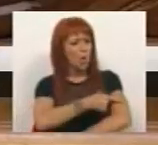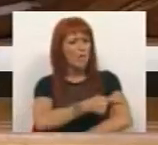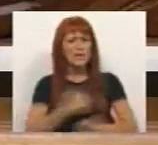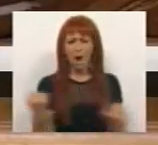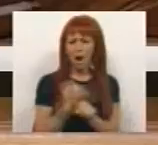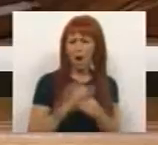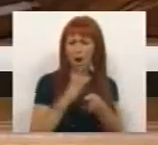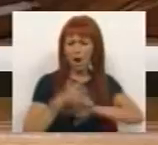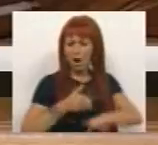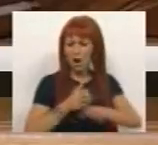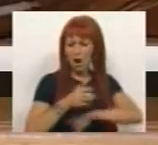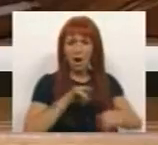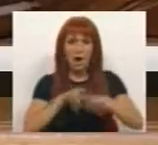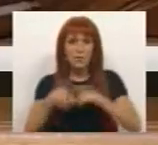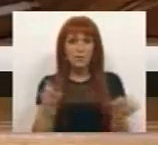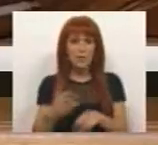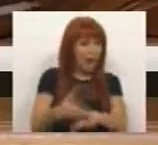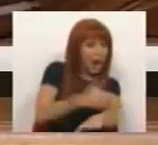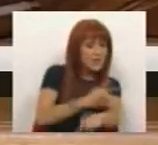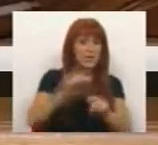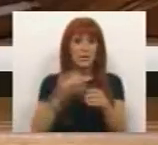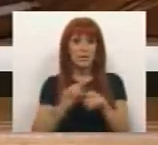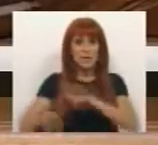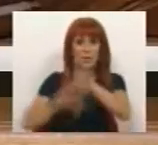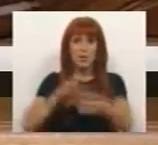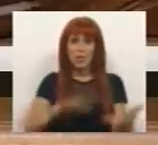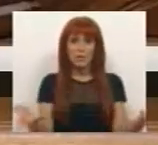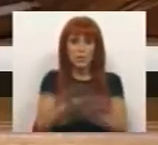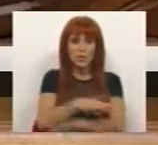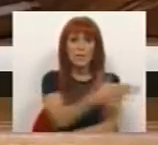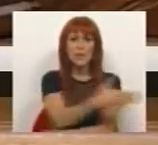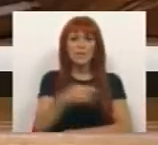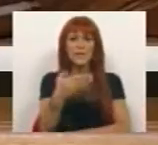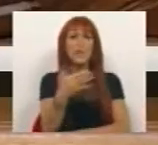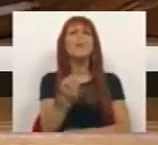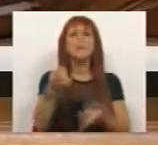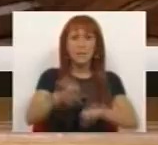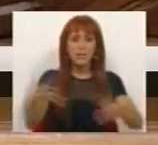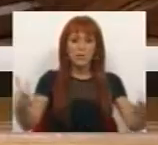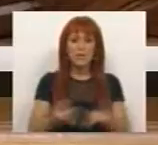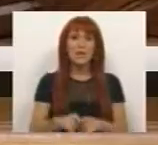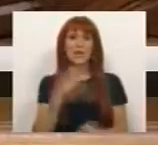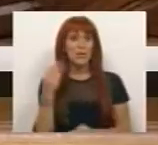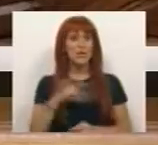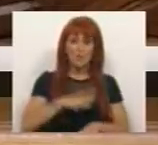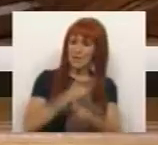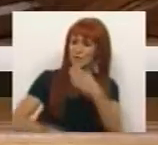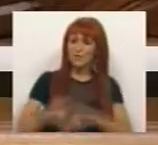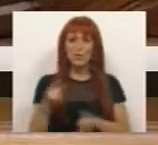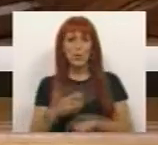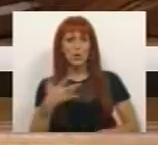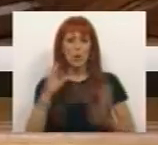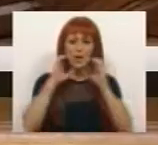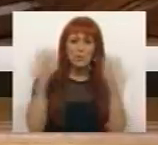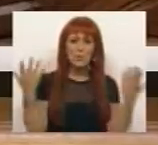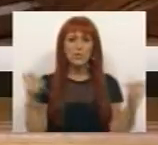e ativa intervenção política, tanto antes como depois da Revolução de 1974. Ainda jovem advogado, o Dr.